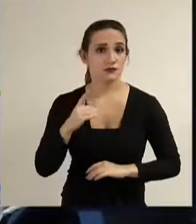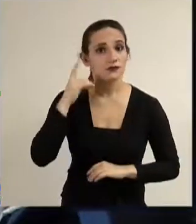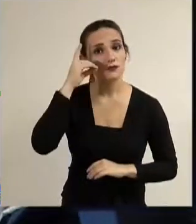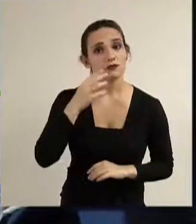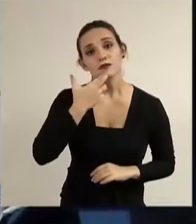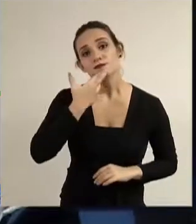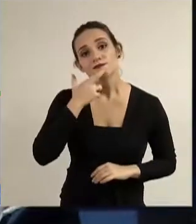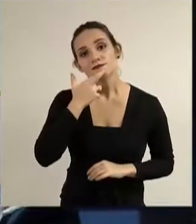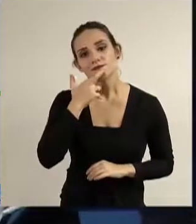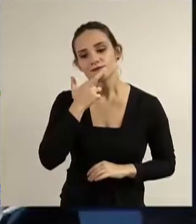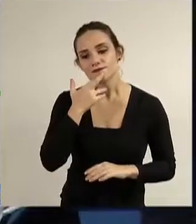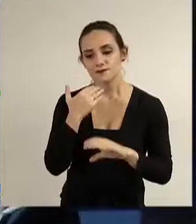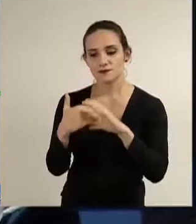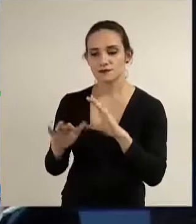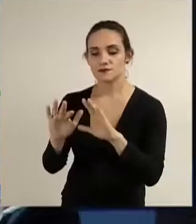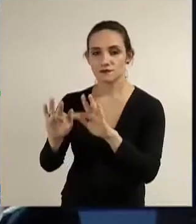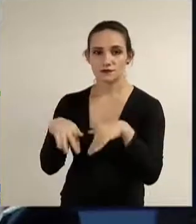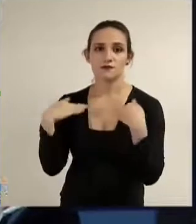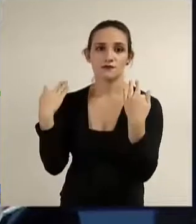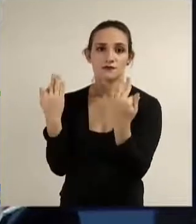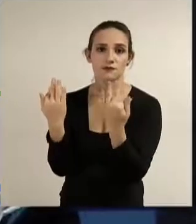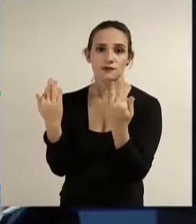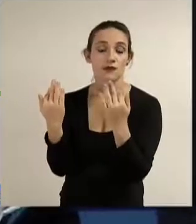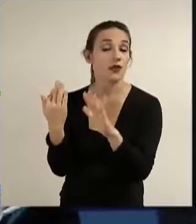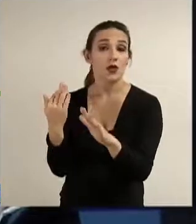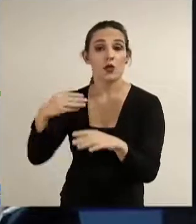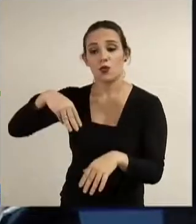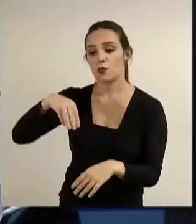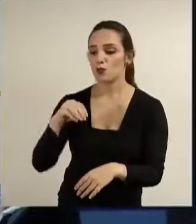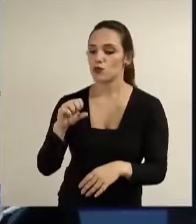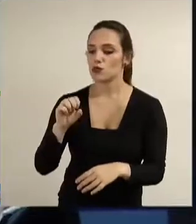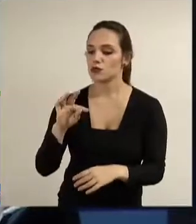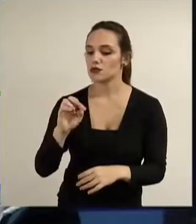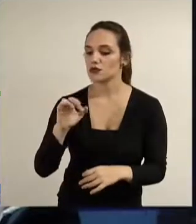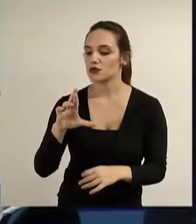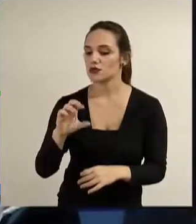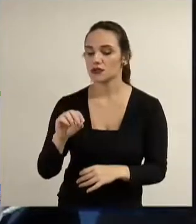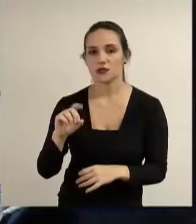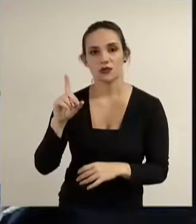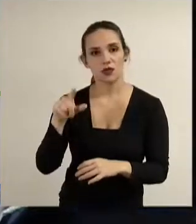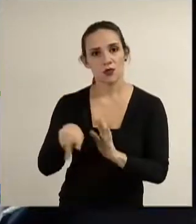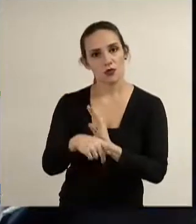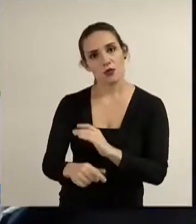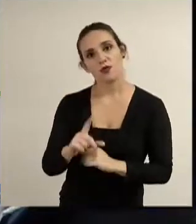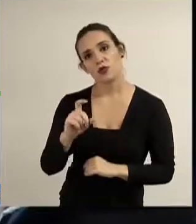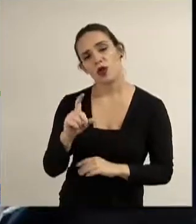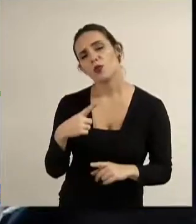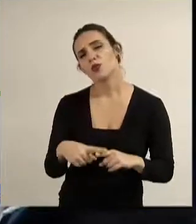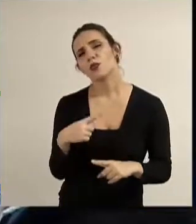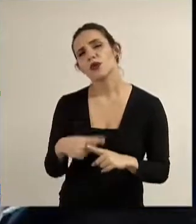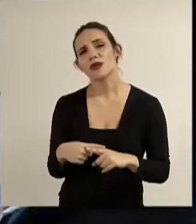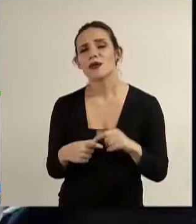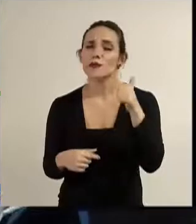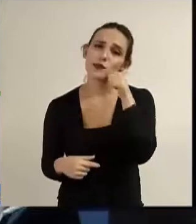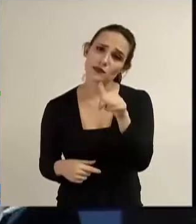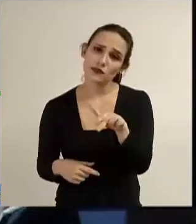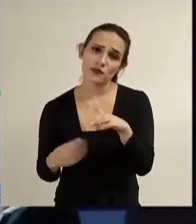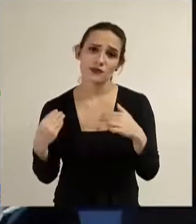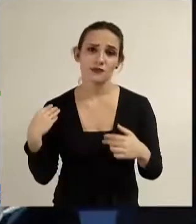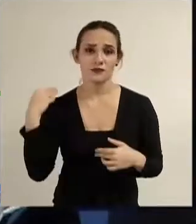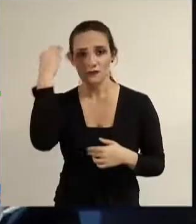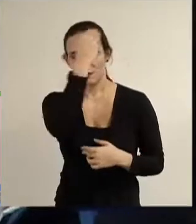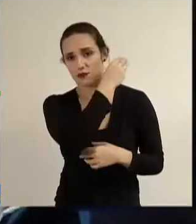deputado Renato Câmara, endereçado ao Mosteiro Santa Maria dos Anjos de Dourados, pelo falecimento da irmã